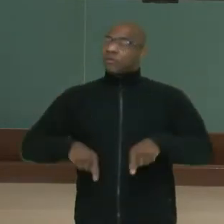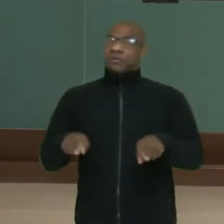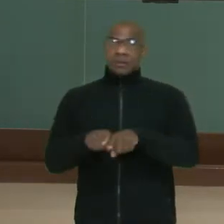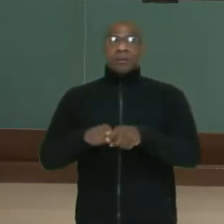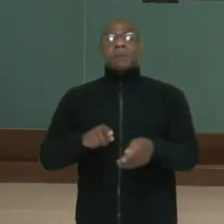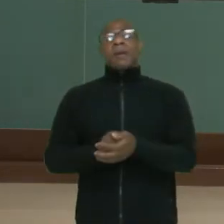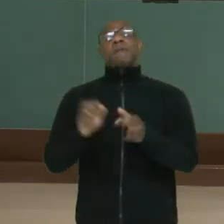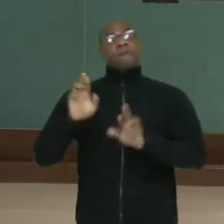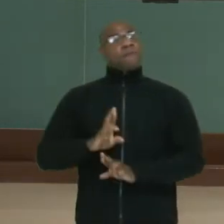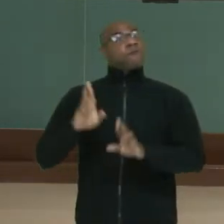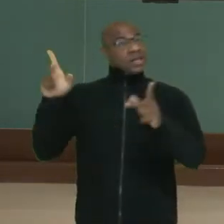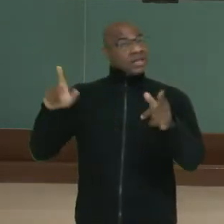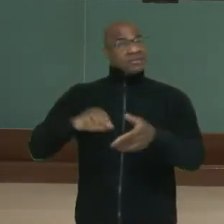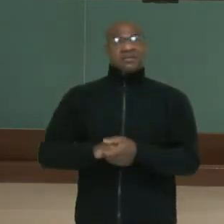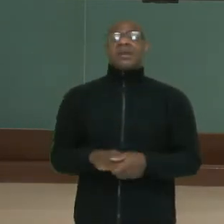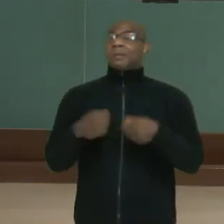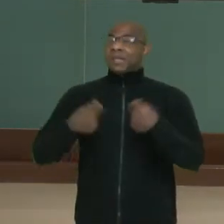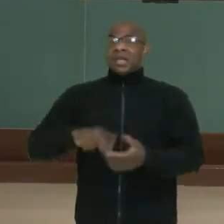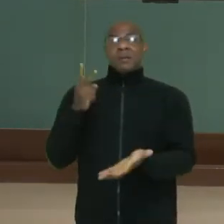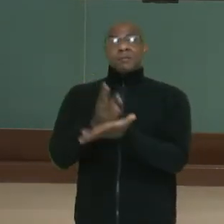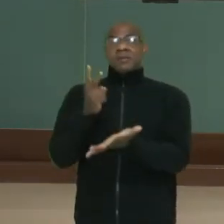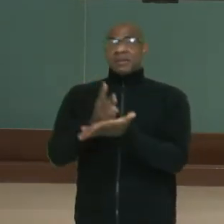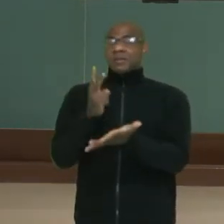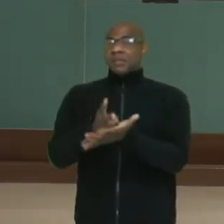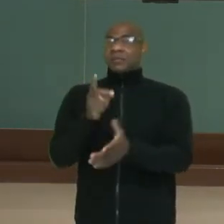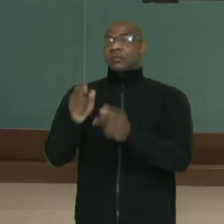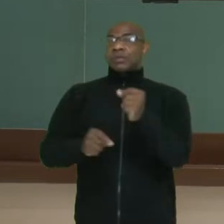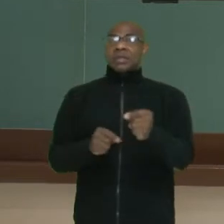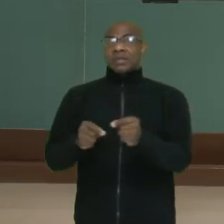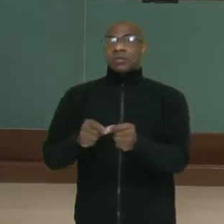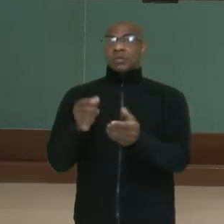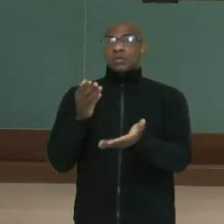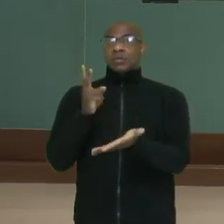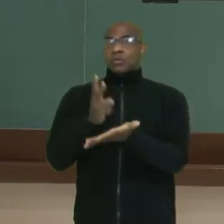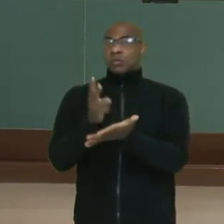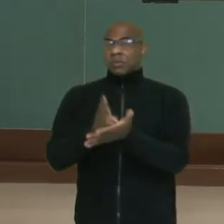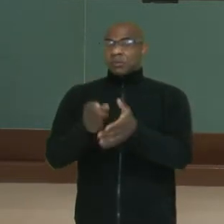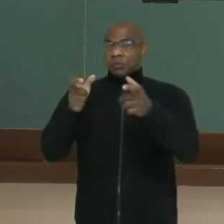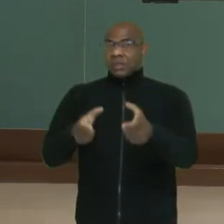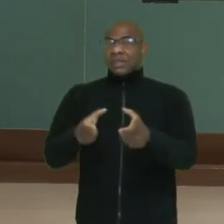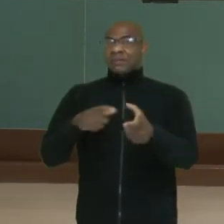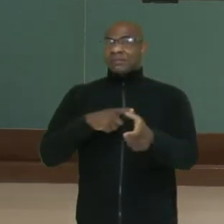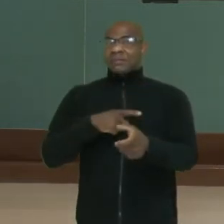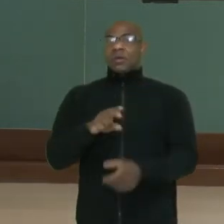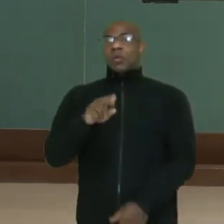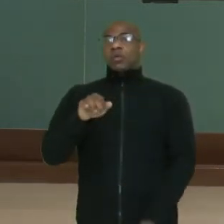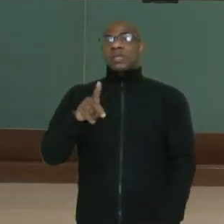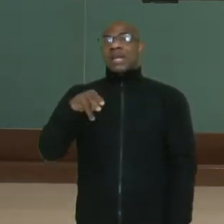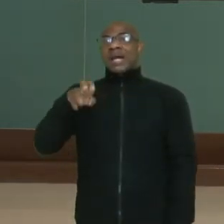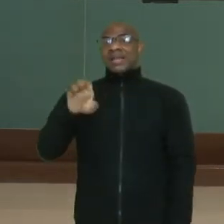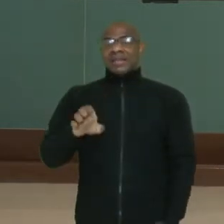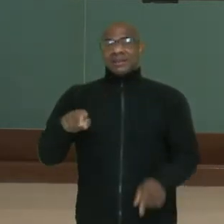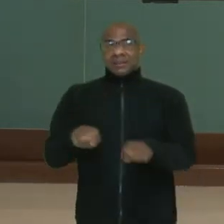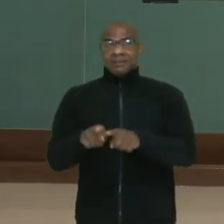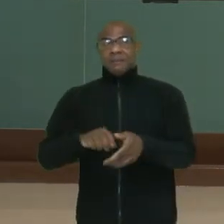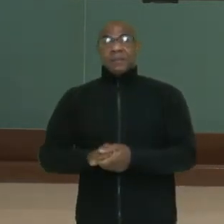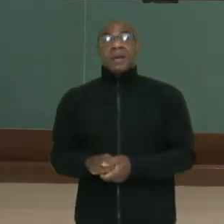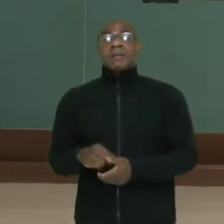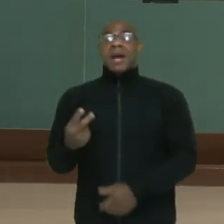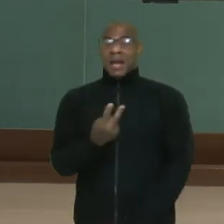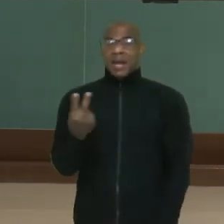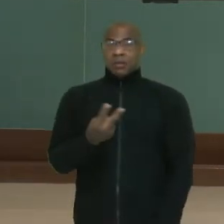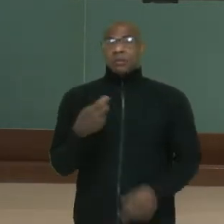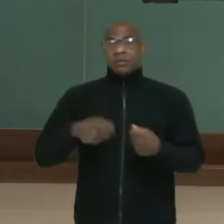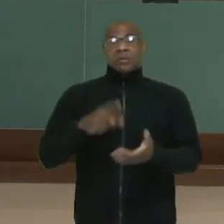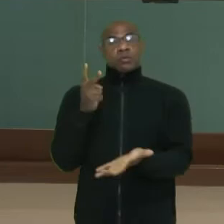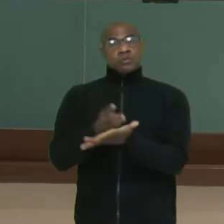quanto capital precisam estar na mesma unidade monetária. Daí você usa a unidade que você quiser, mas as duas têm que estar